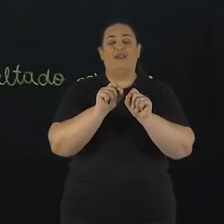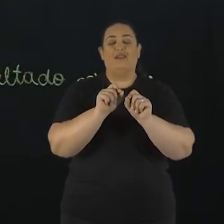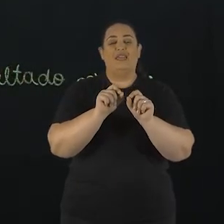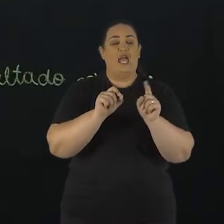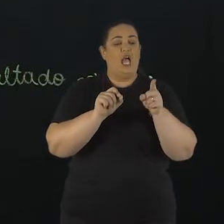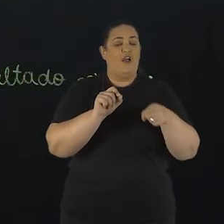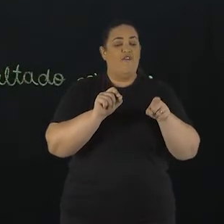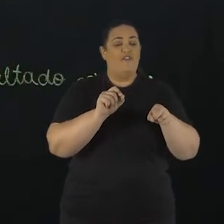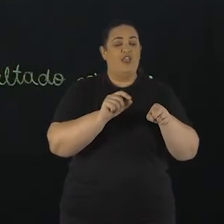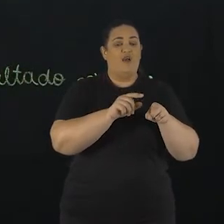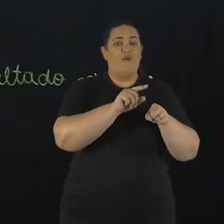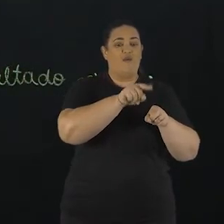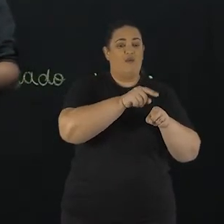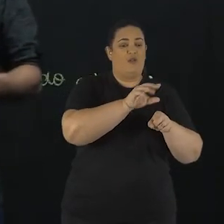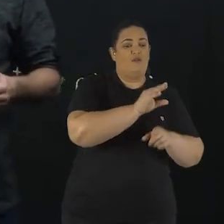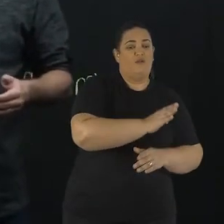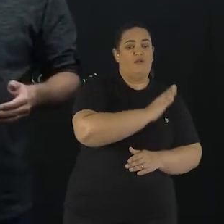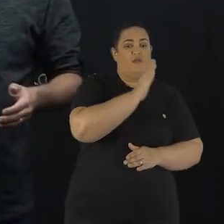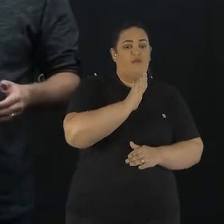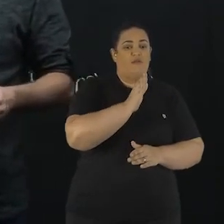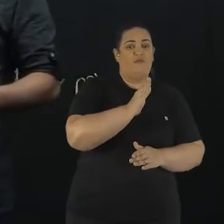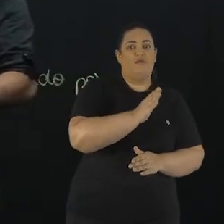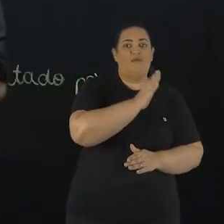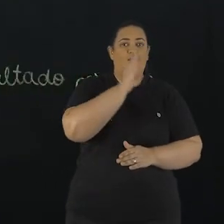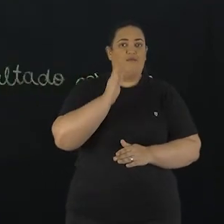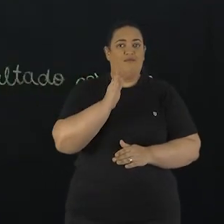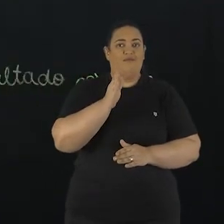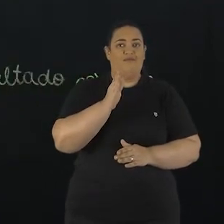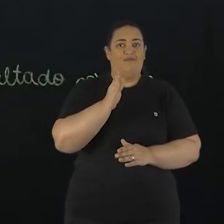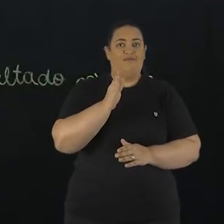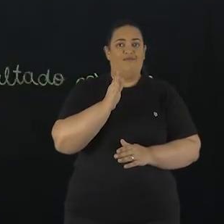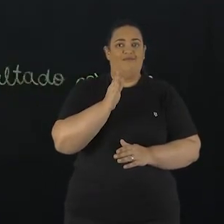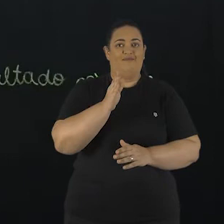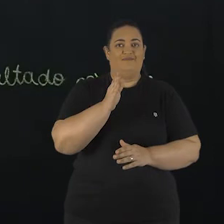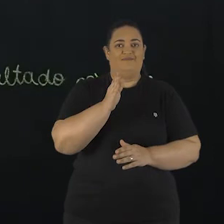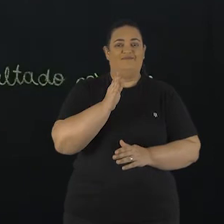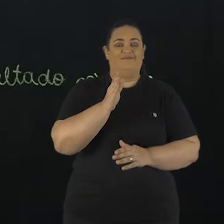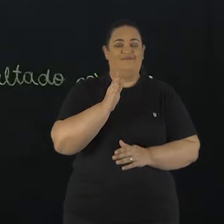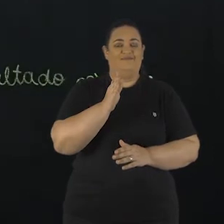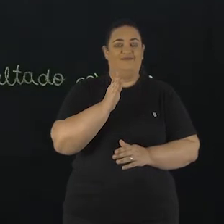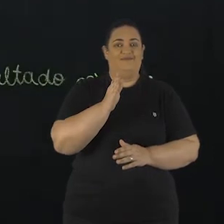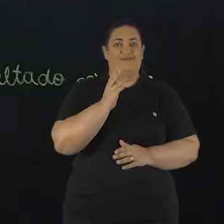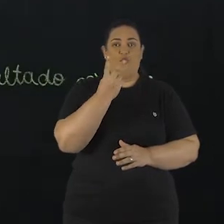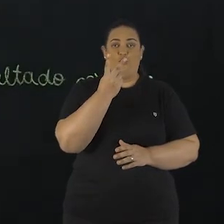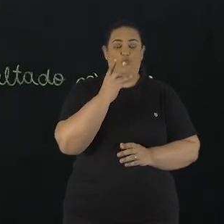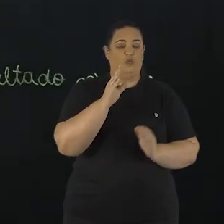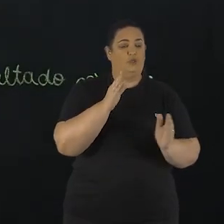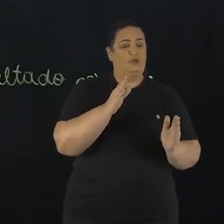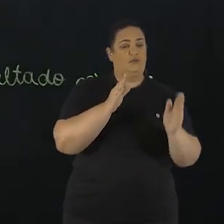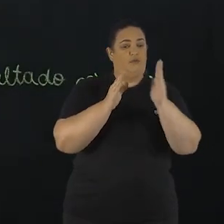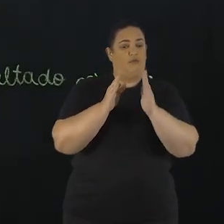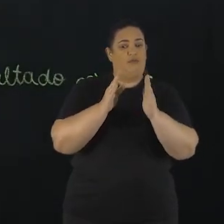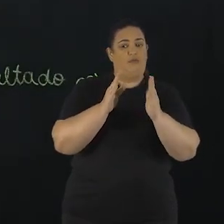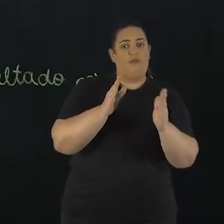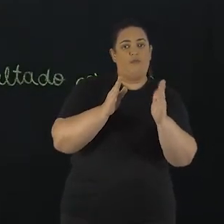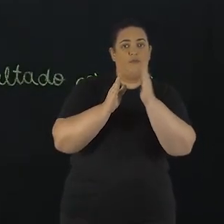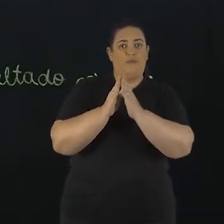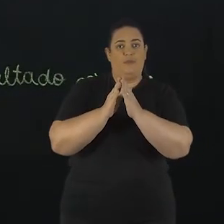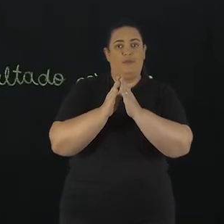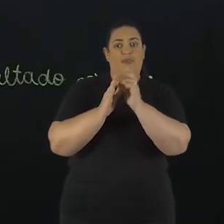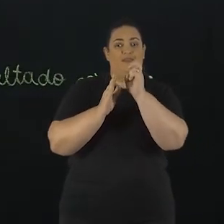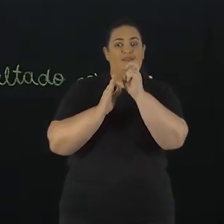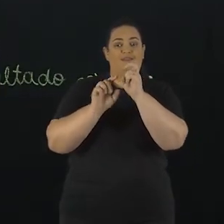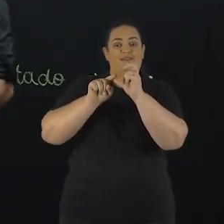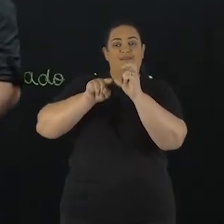vírgula e a gente anda com ela duas casas para a sua direita. Andando duas casas, ela vai